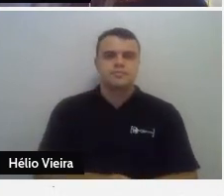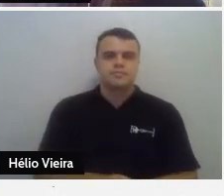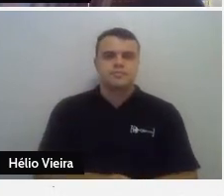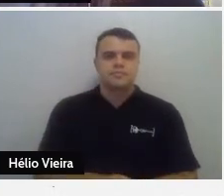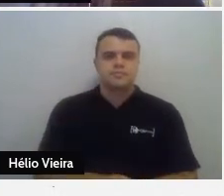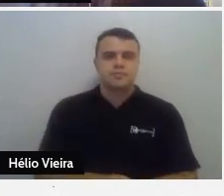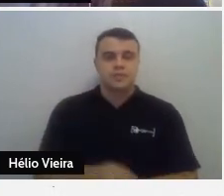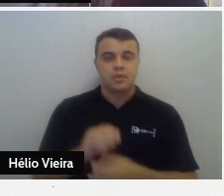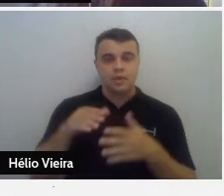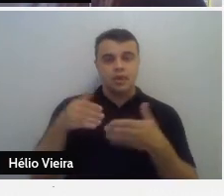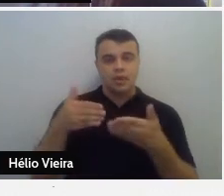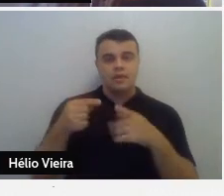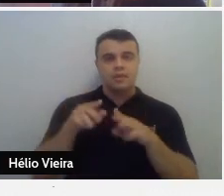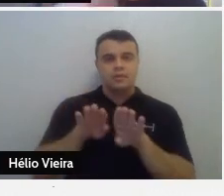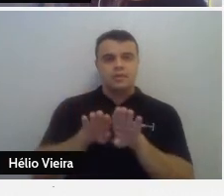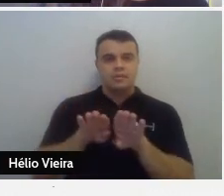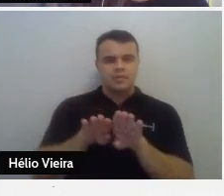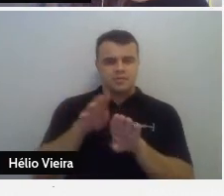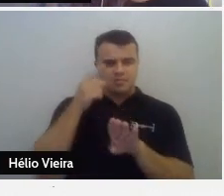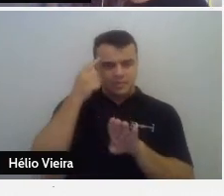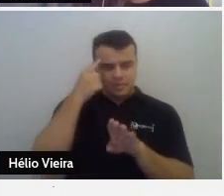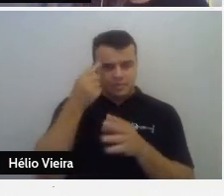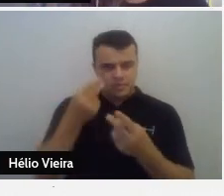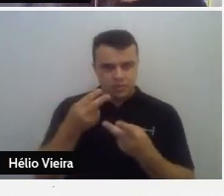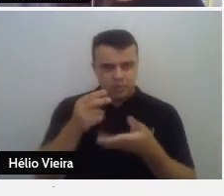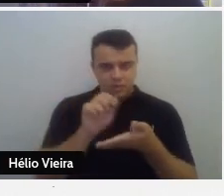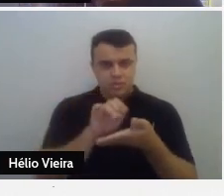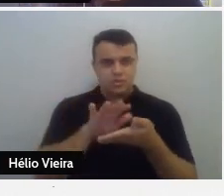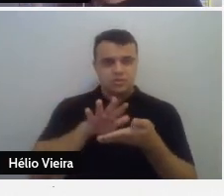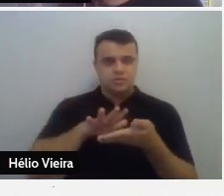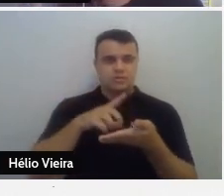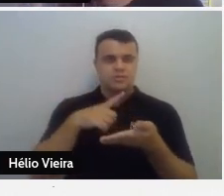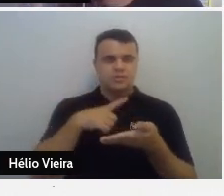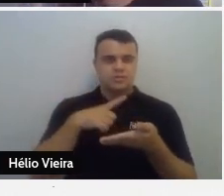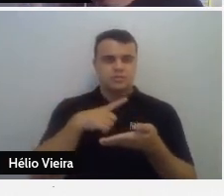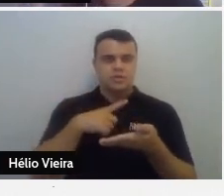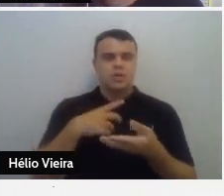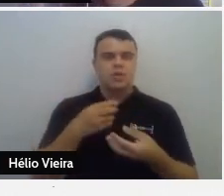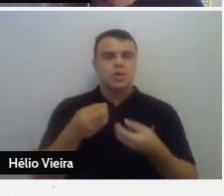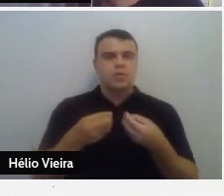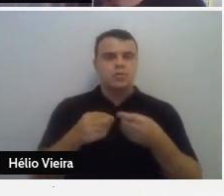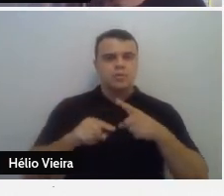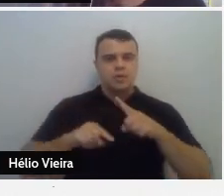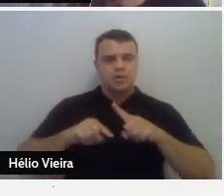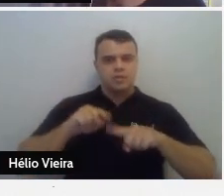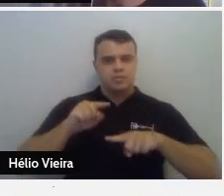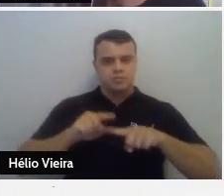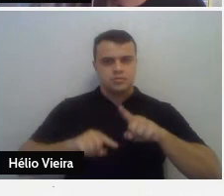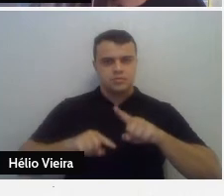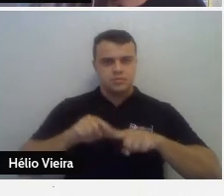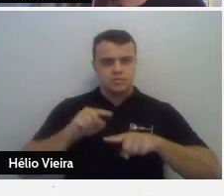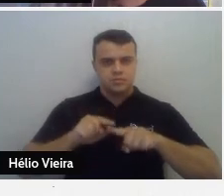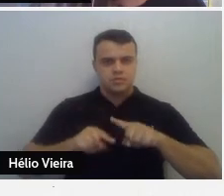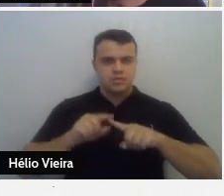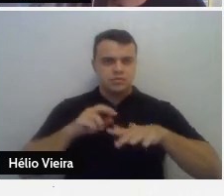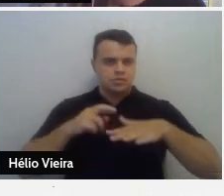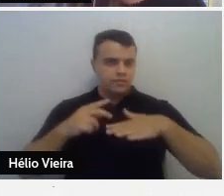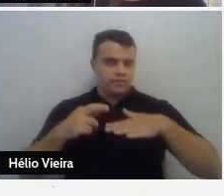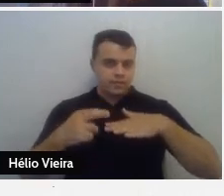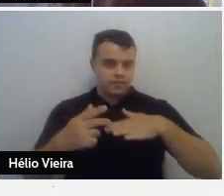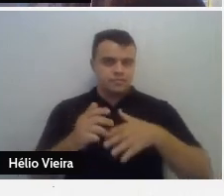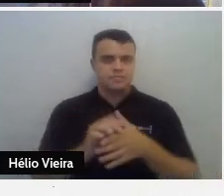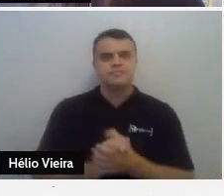Bom, e pensando nessa mesma atividade com recursos alternativos,